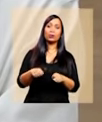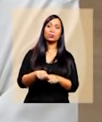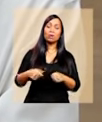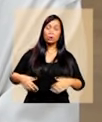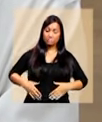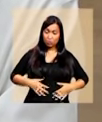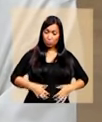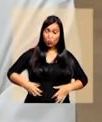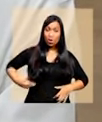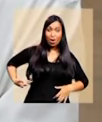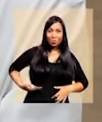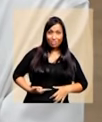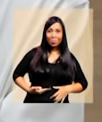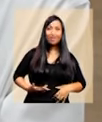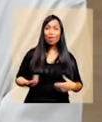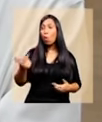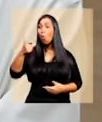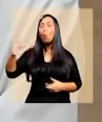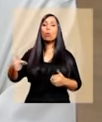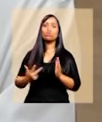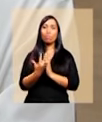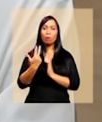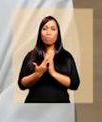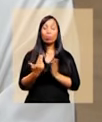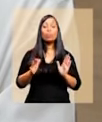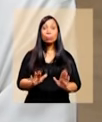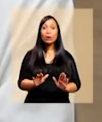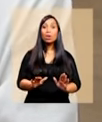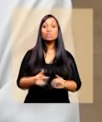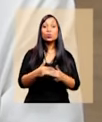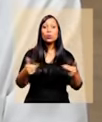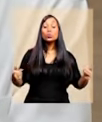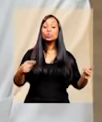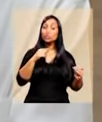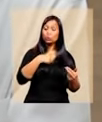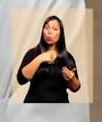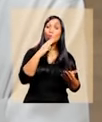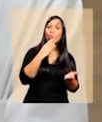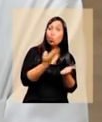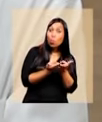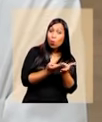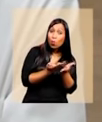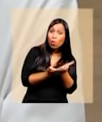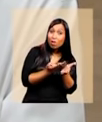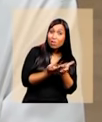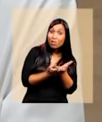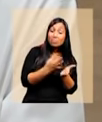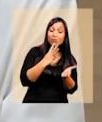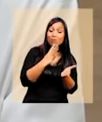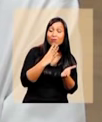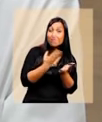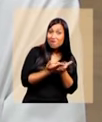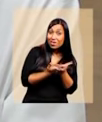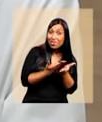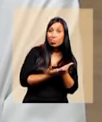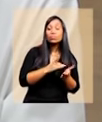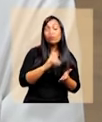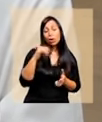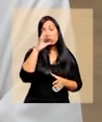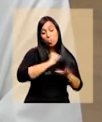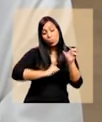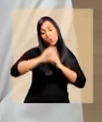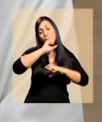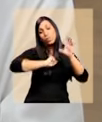cirurgia do aparelho digestivo e outras cirurgias. Agora, isso é fruto de um conhecimento em que a gente